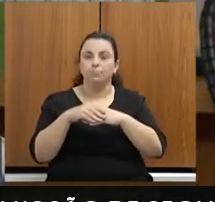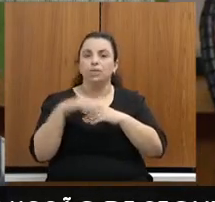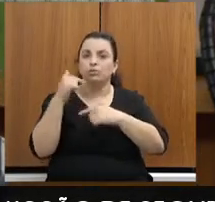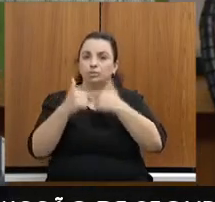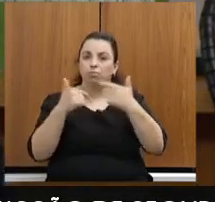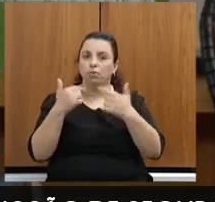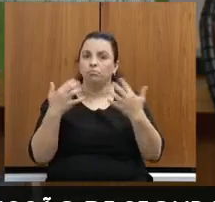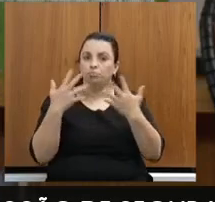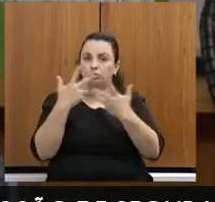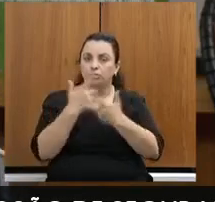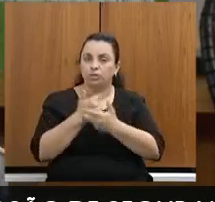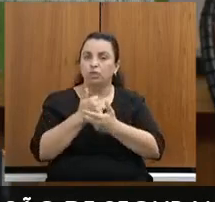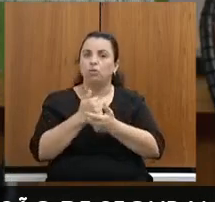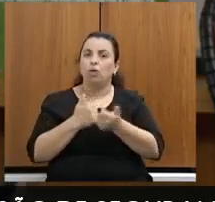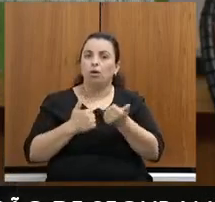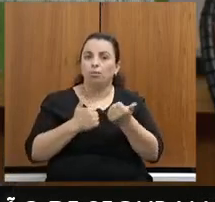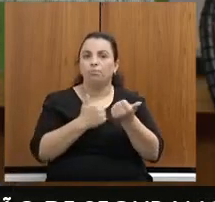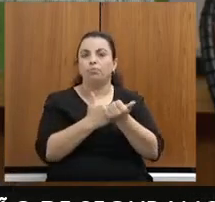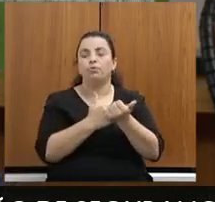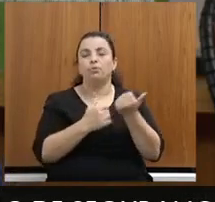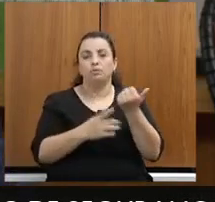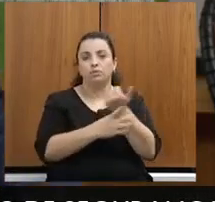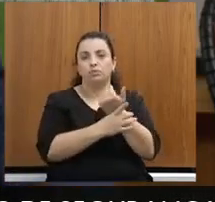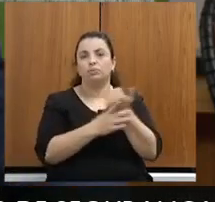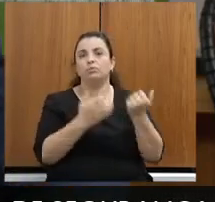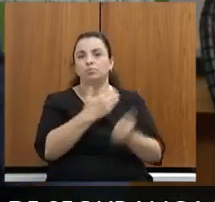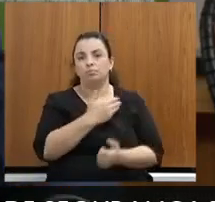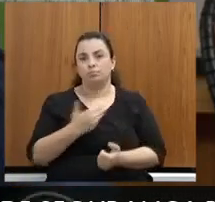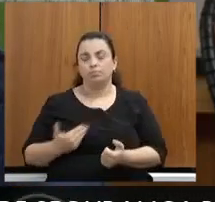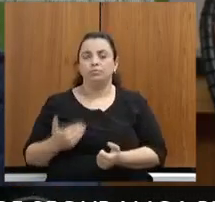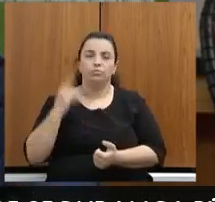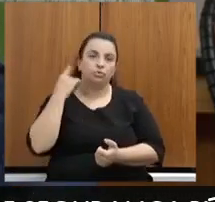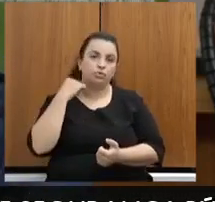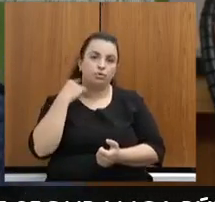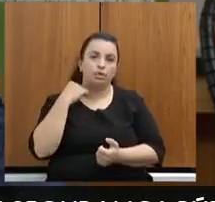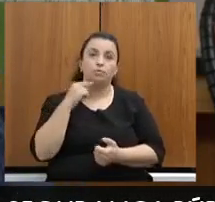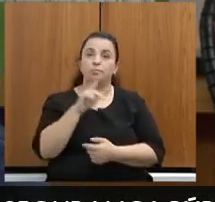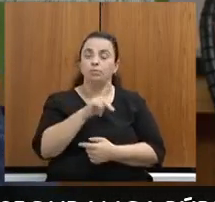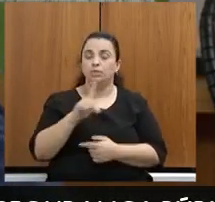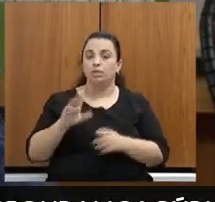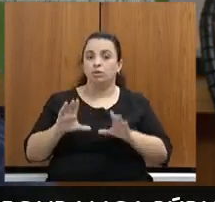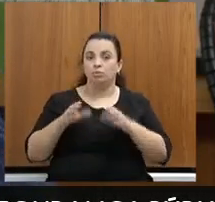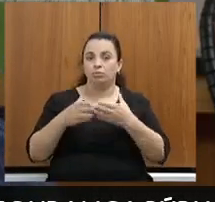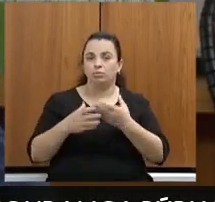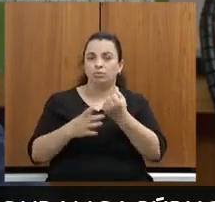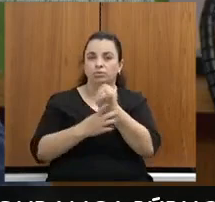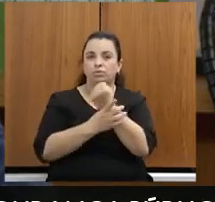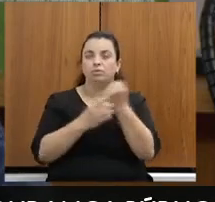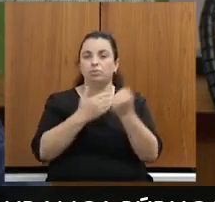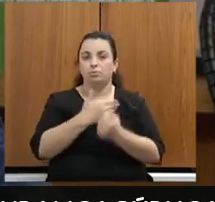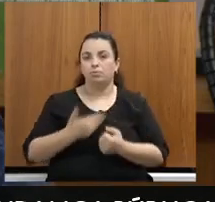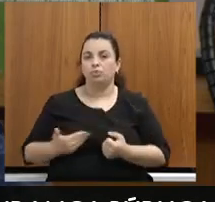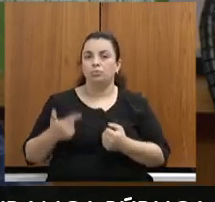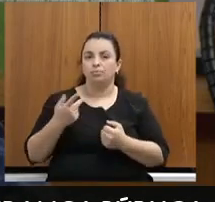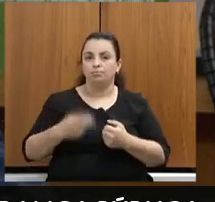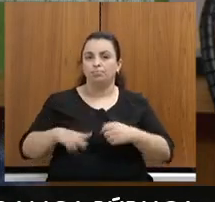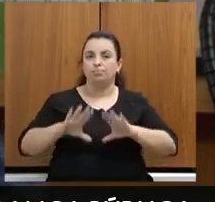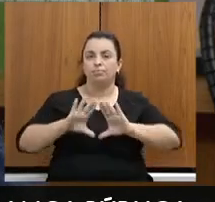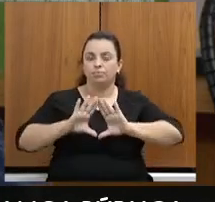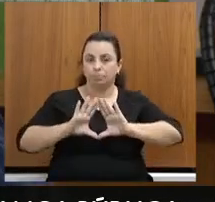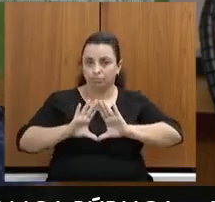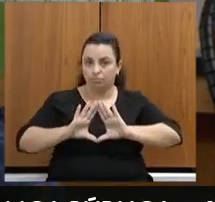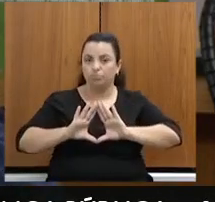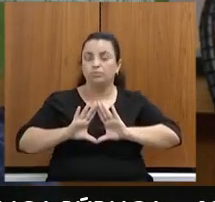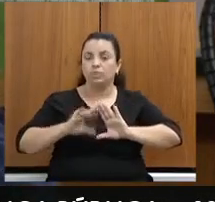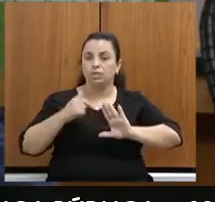segurança de Minas Gerais presidente da Comissão de Segurança Pública aqui da Assembleia legislativo que eu tenho